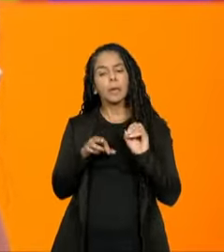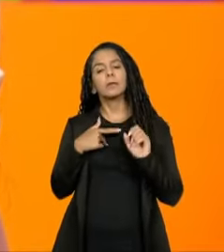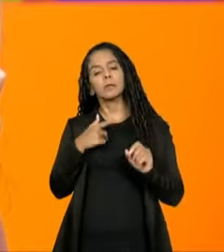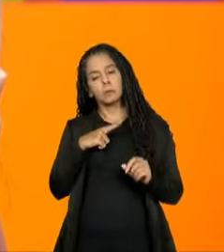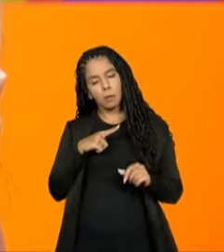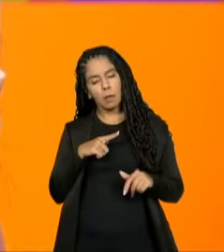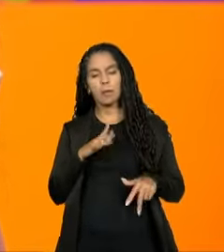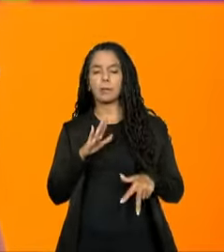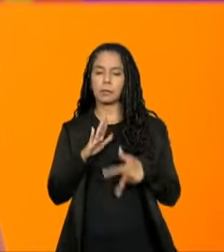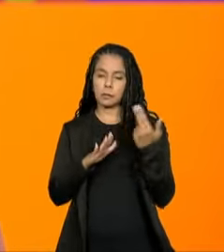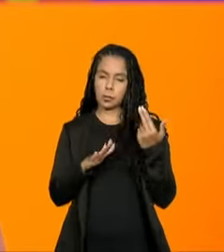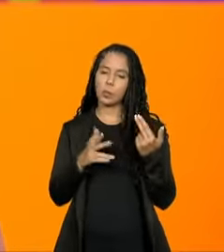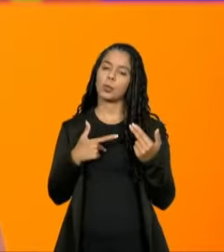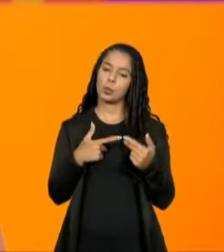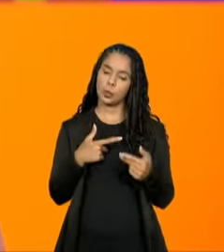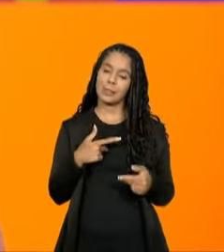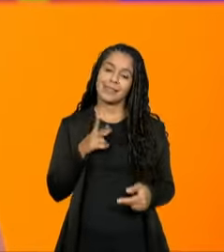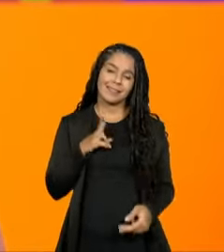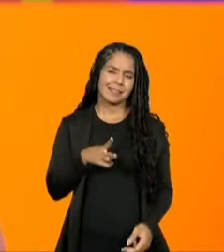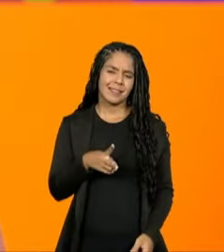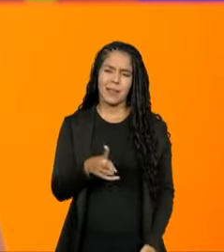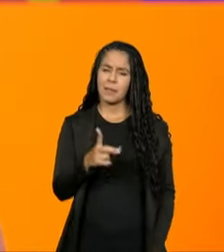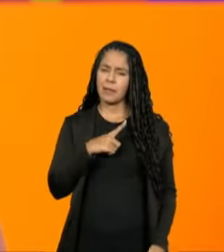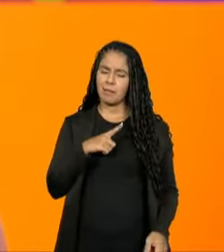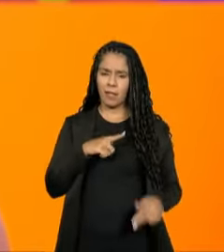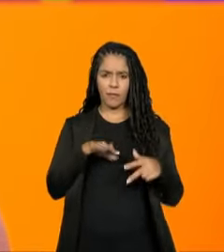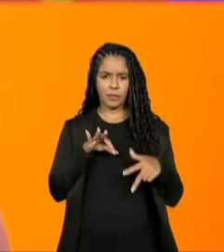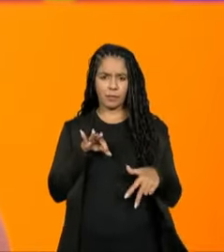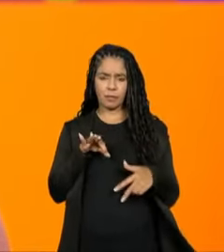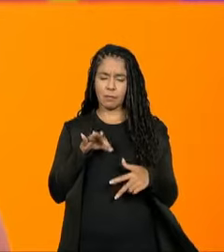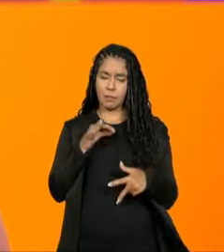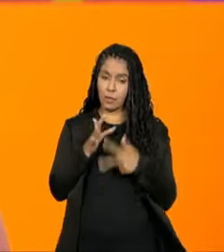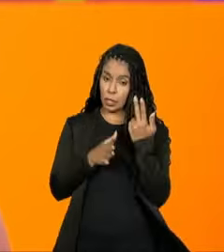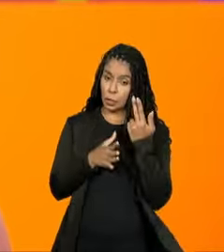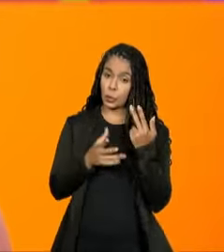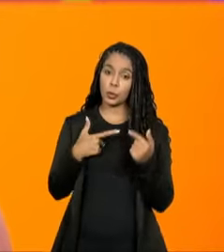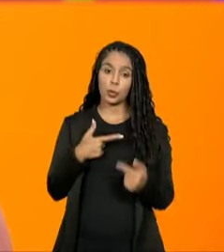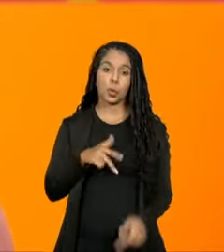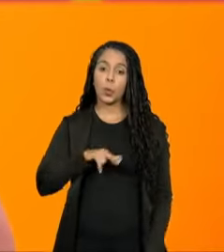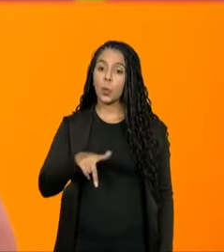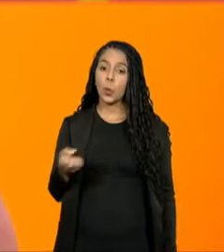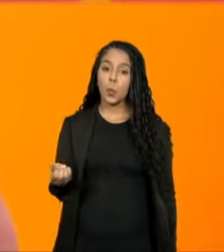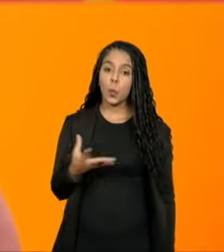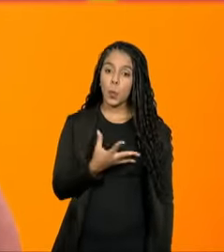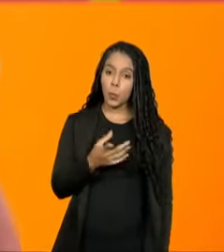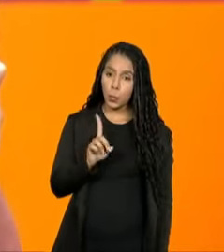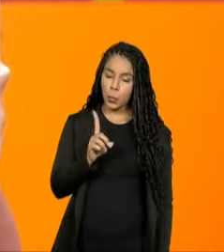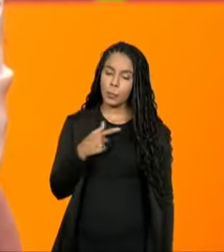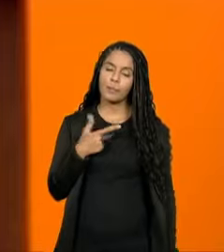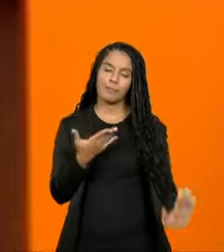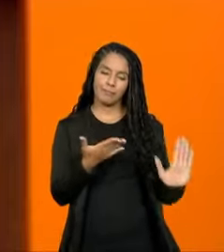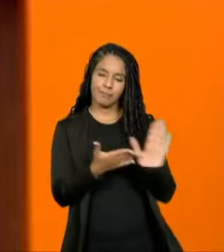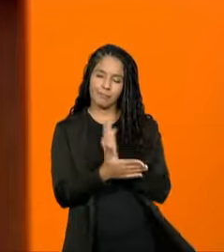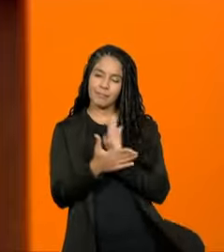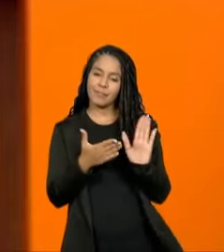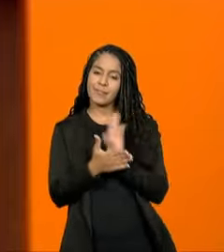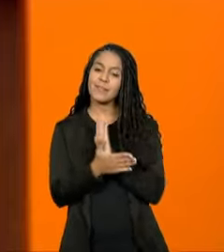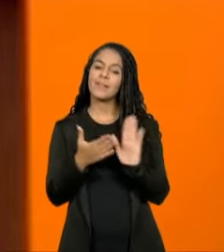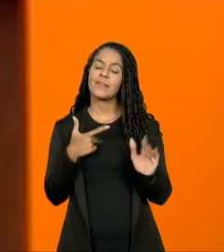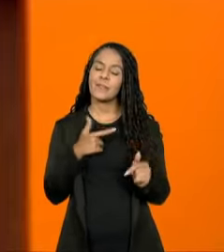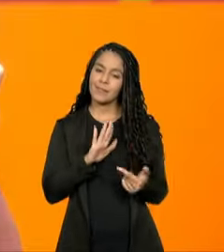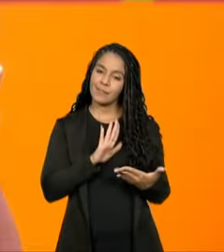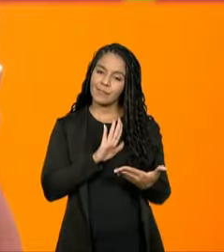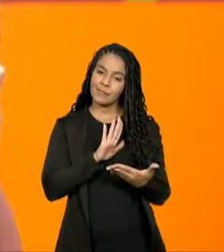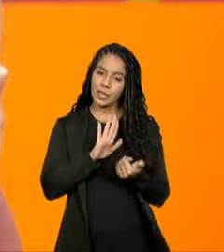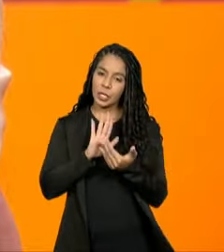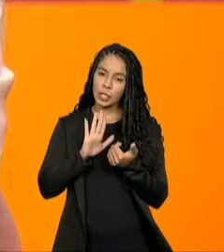São indicadas? Sempre houve essas cirurgias, elas não são recentes. É, na verdade, algumas até estão sendo retiradas de